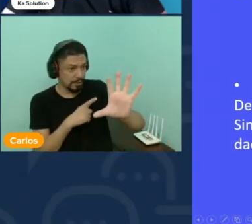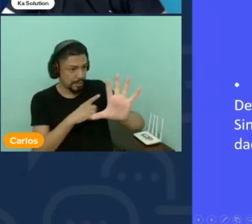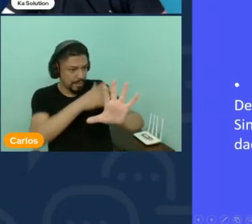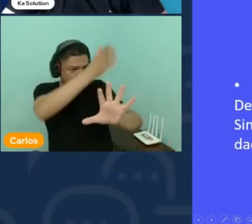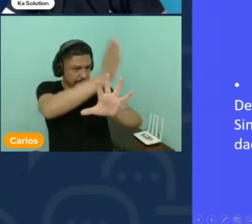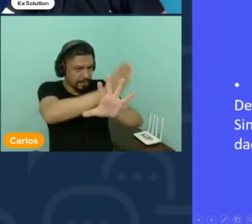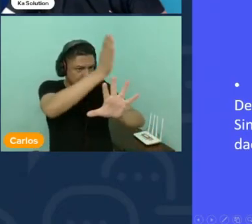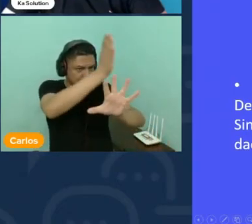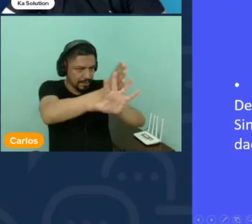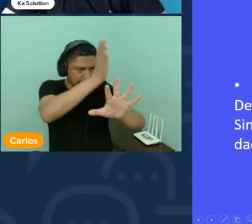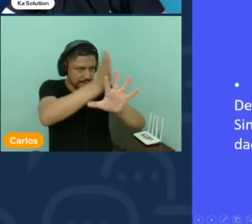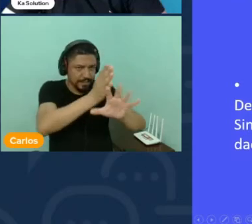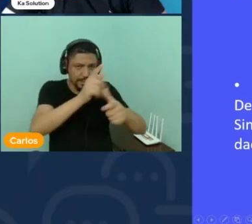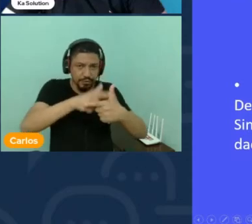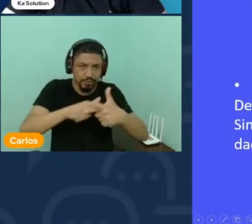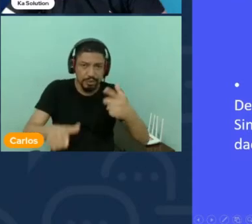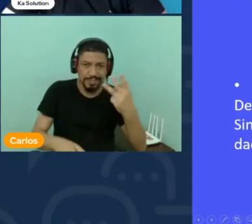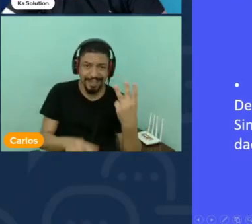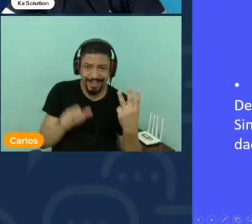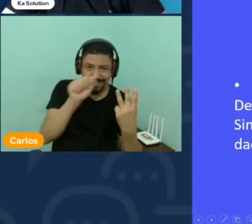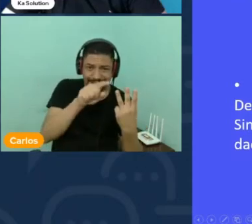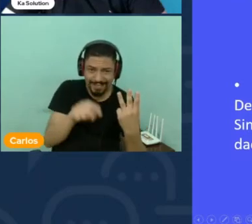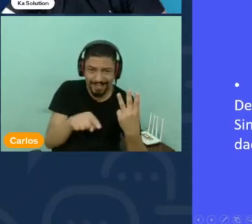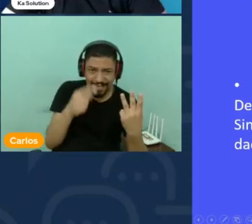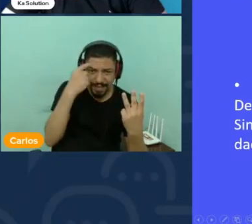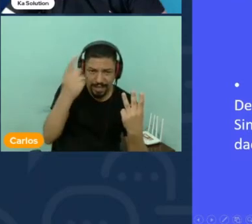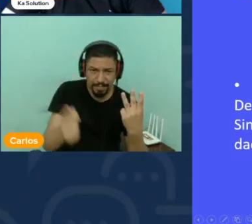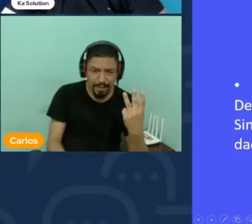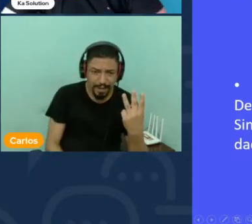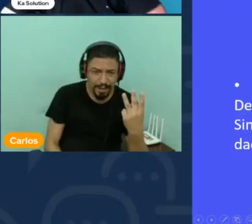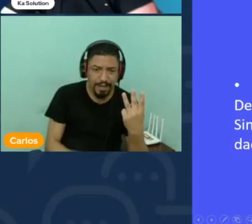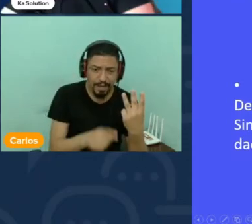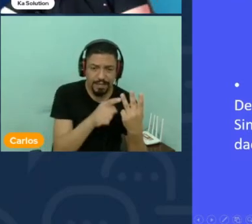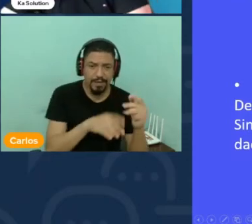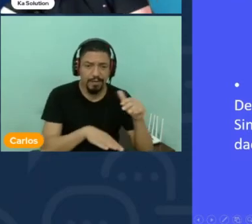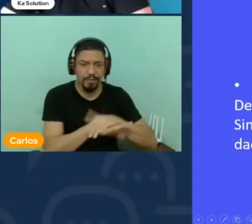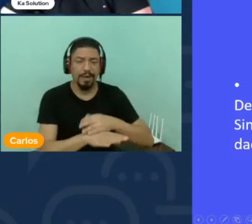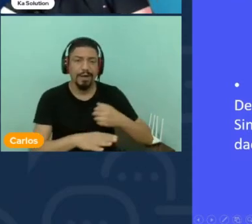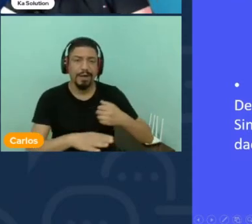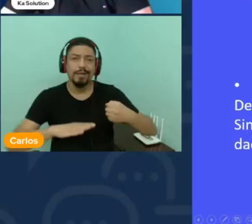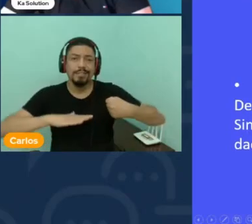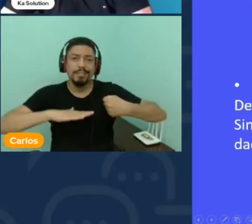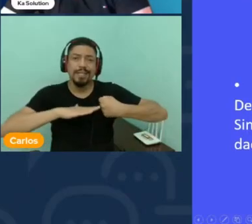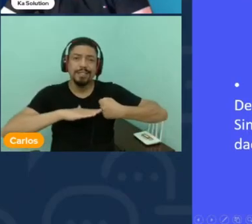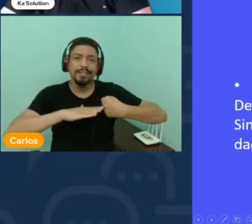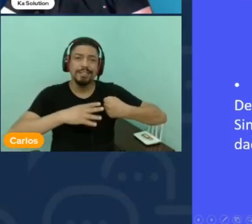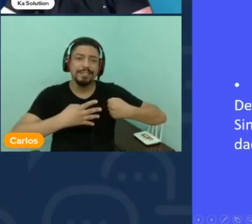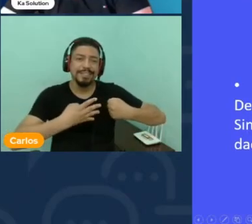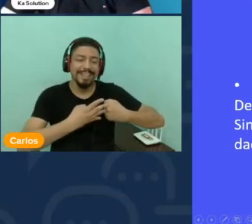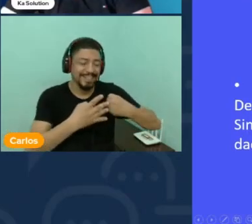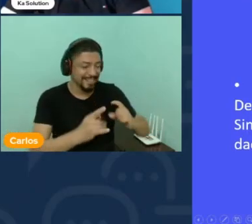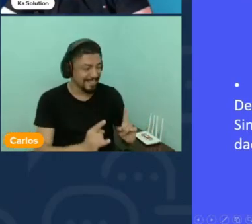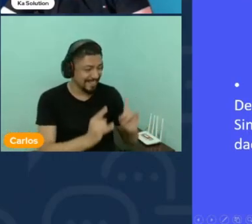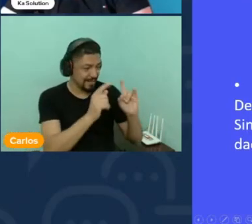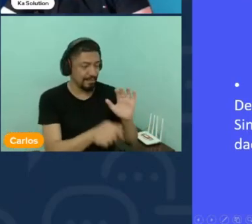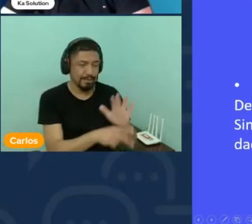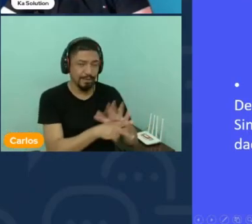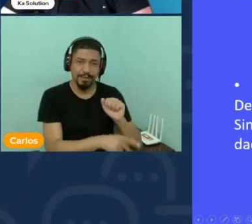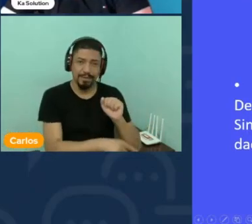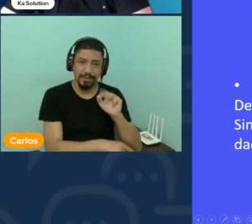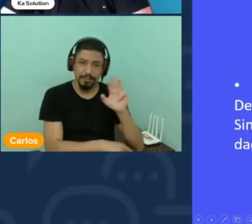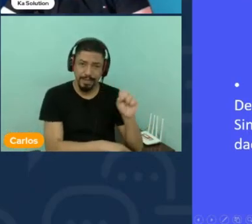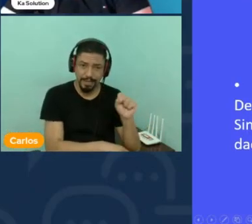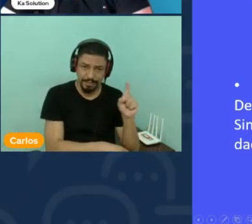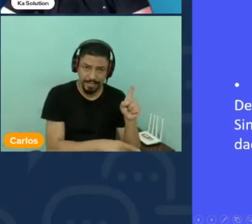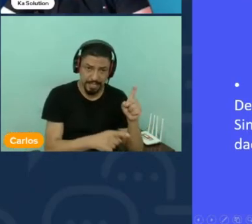3 zonas de disponibilidade, que é onde ficam os data centers da AWS? Um banco de dados